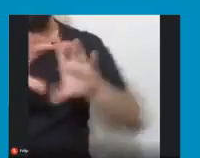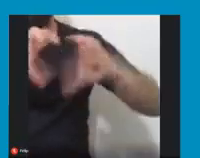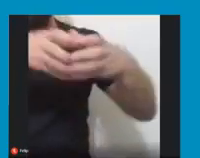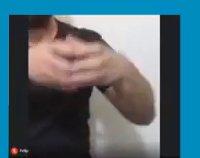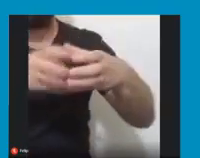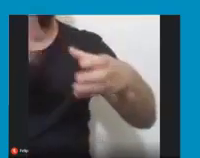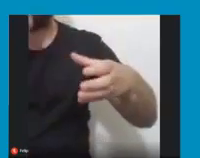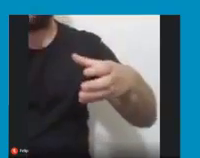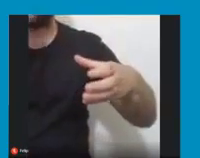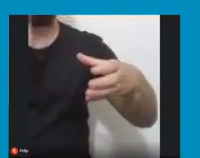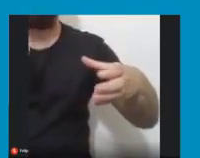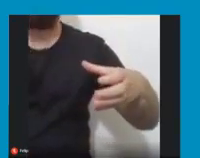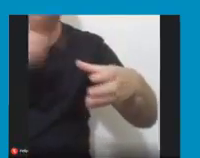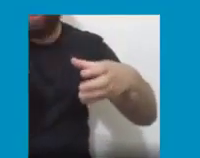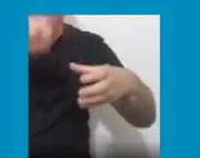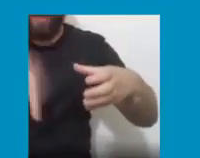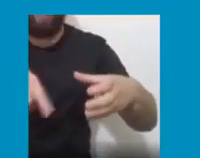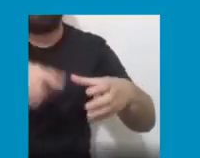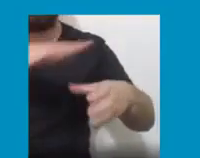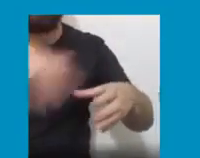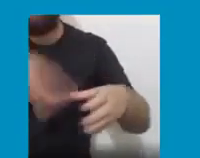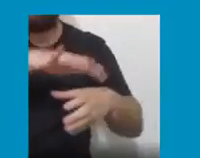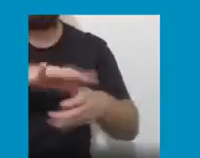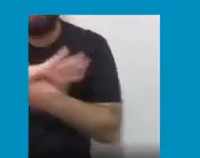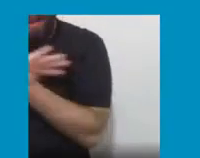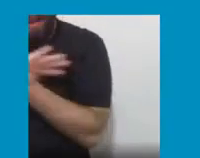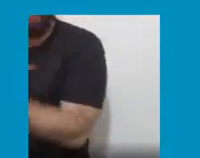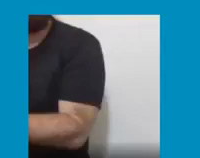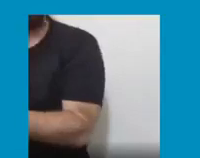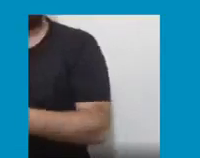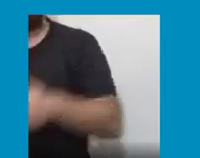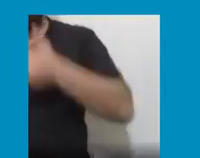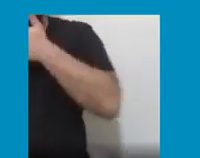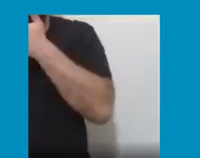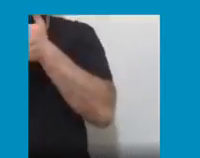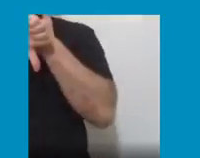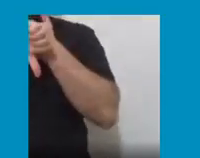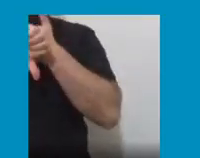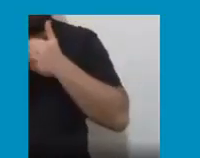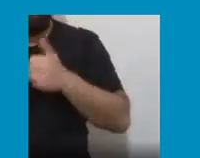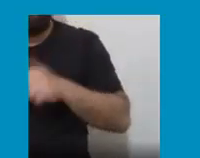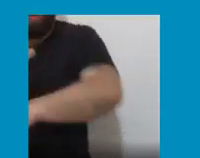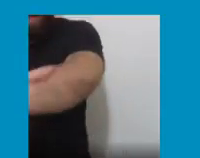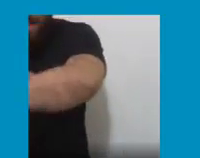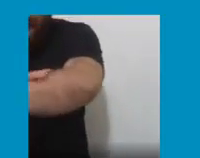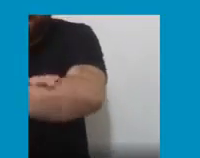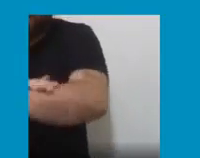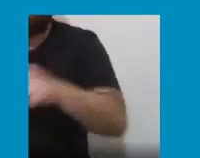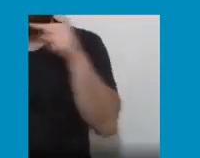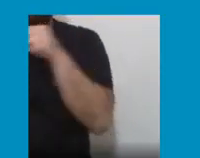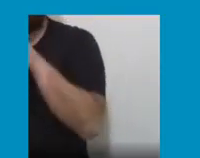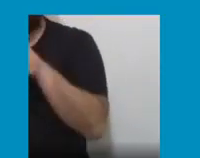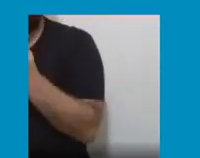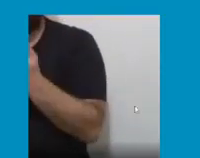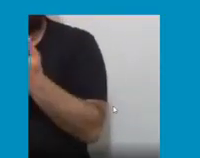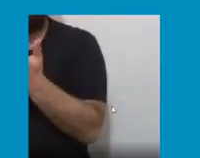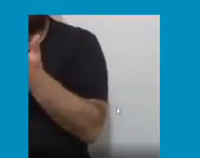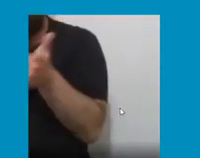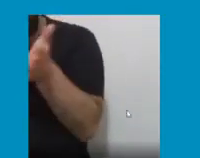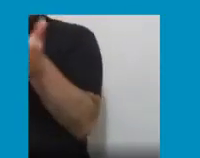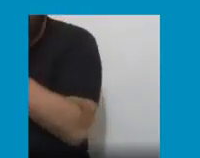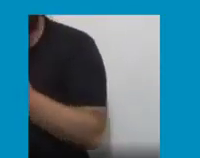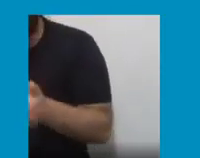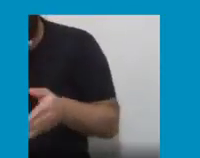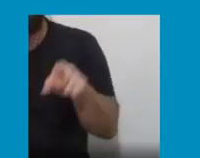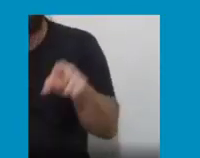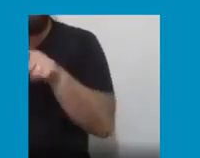espaço racista. O termo tribunal racial, e vai ligar com o que a gente está discutindo aqui de cor e criminalidade, o debate sobre cor e criminalidade,